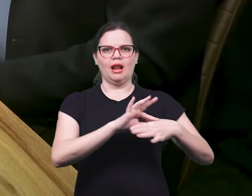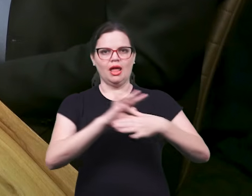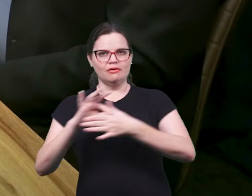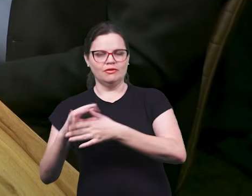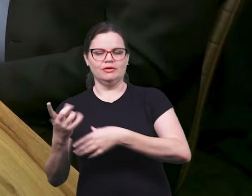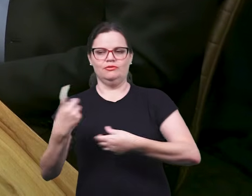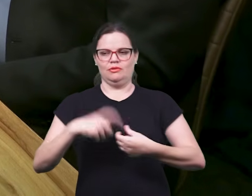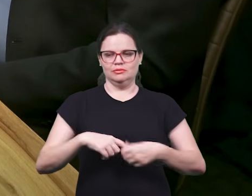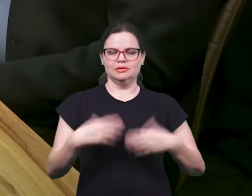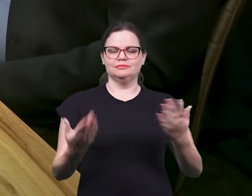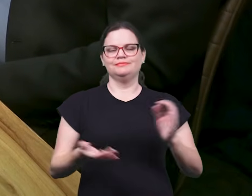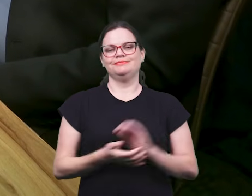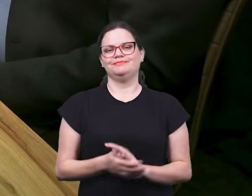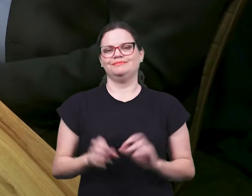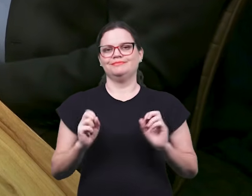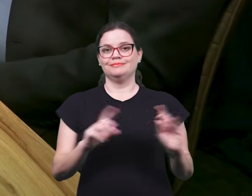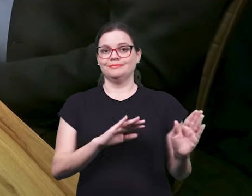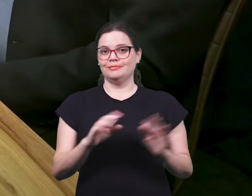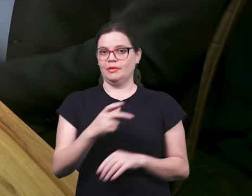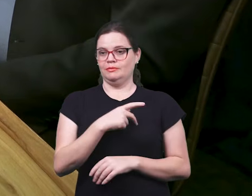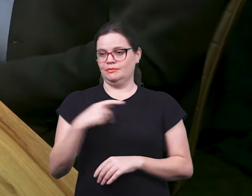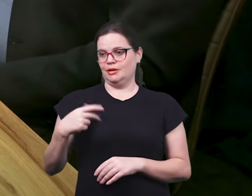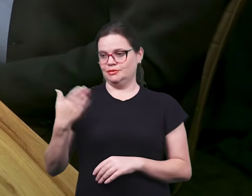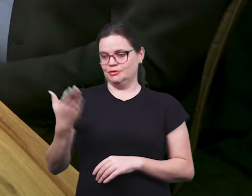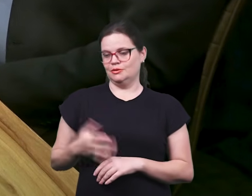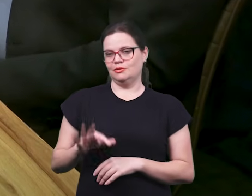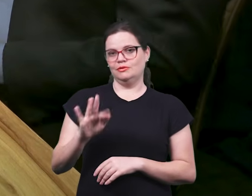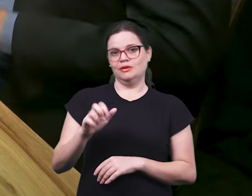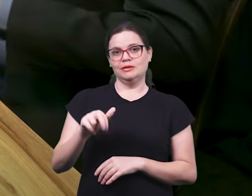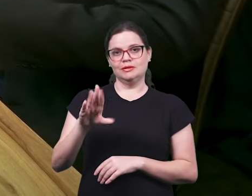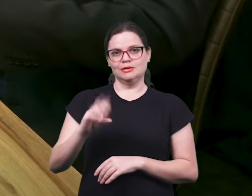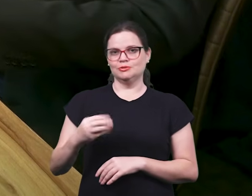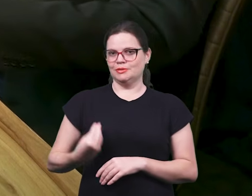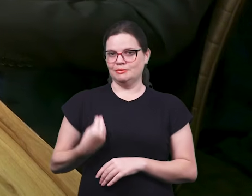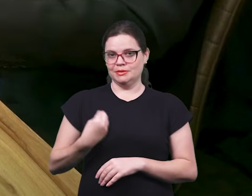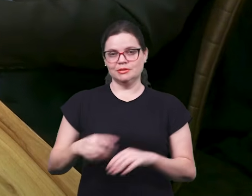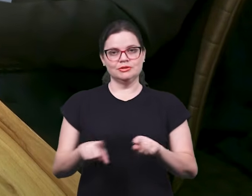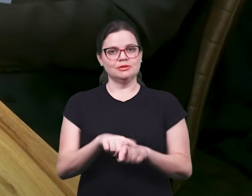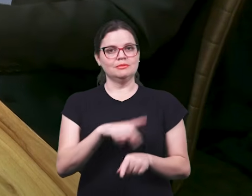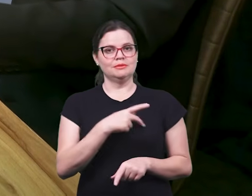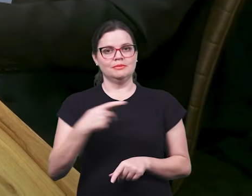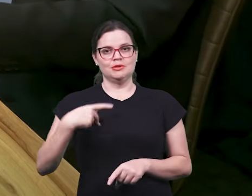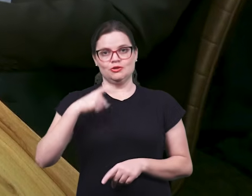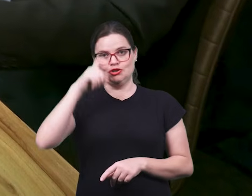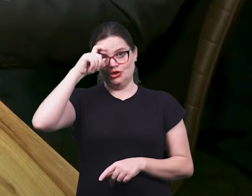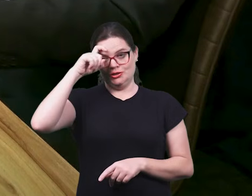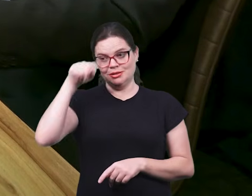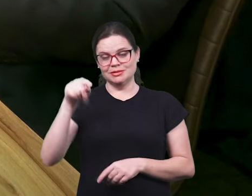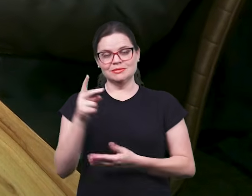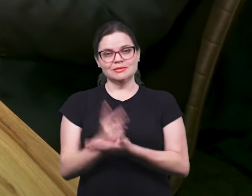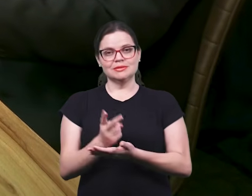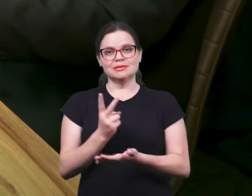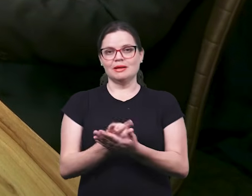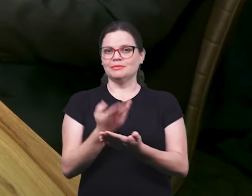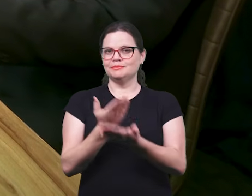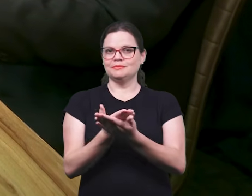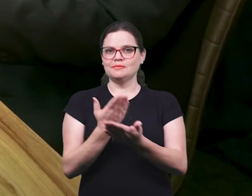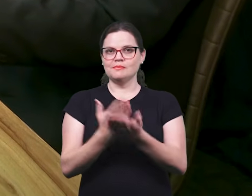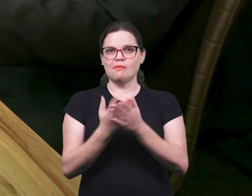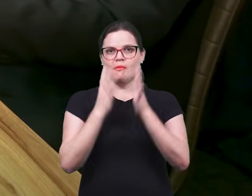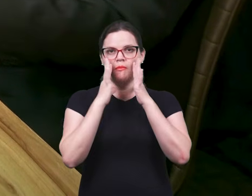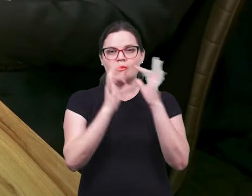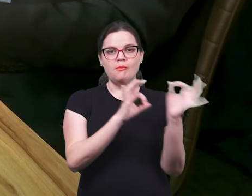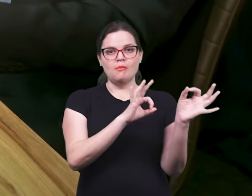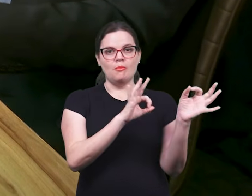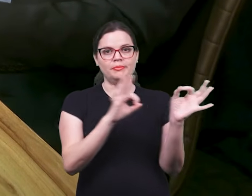paz do Senhor. Paz do Senhor. E o pastor Diniz, aluno assíduo das aulas, dos seminários